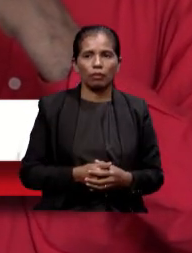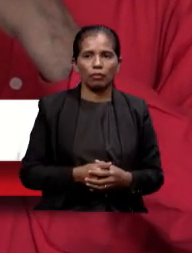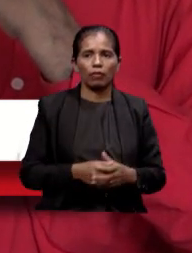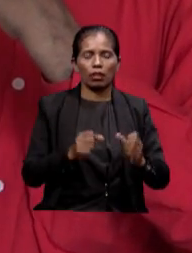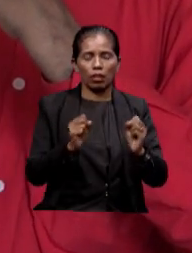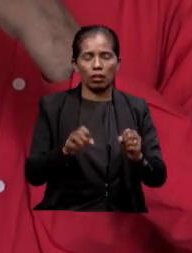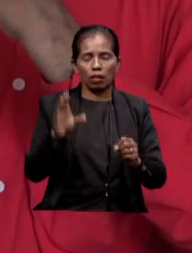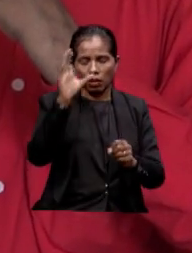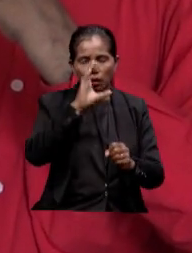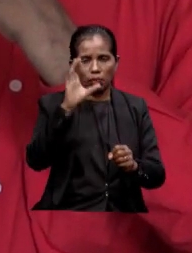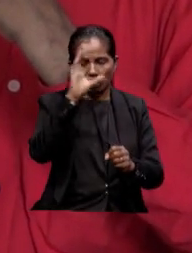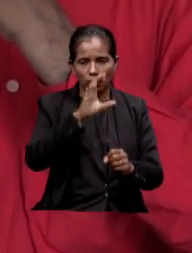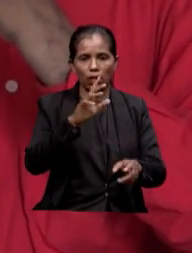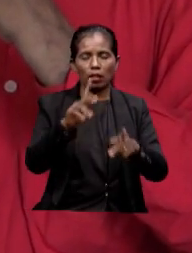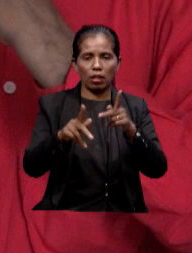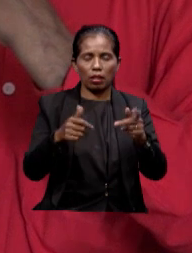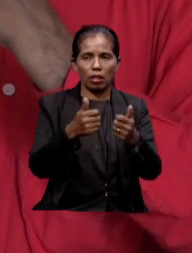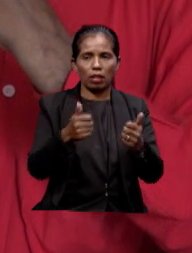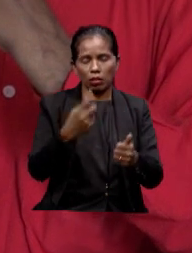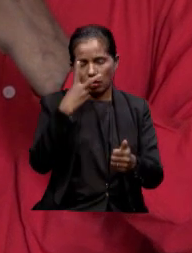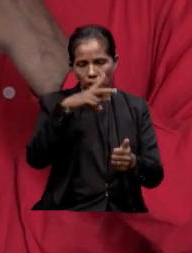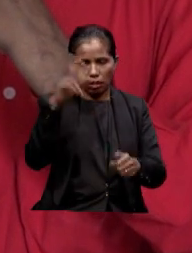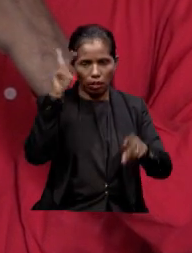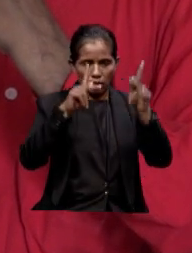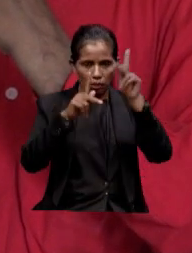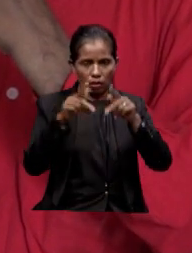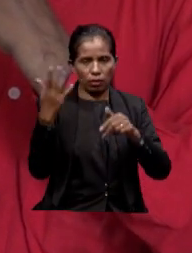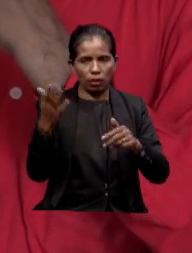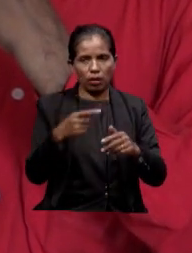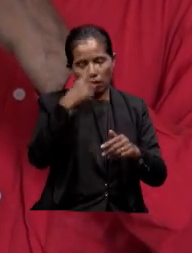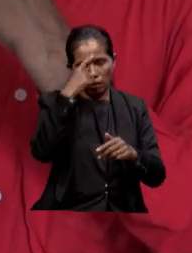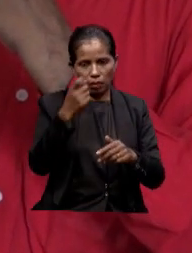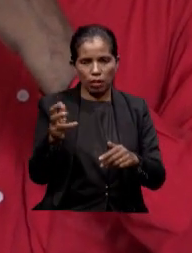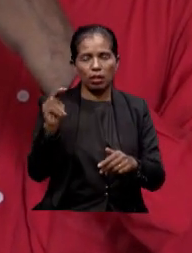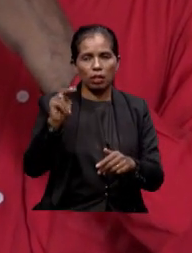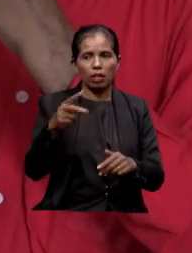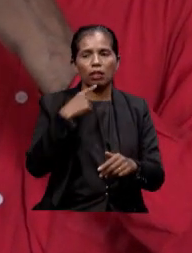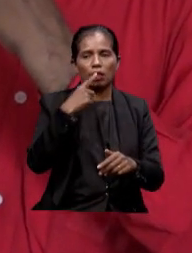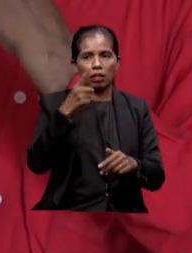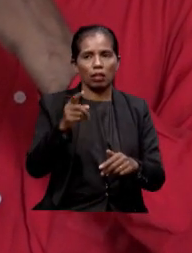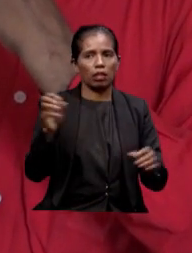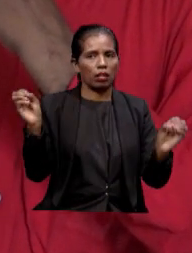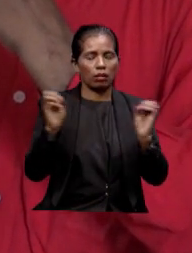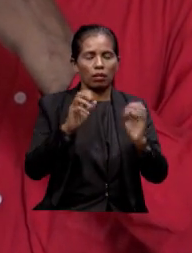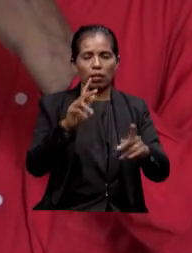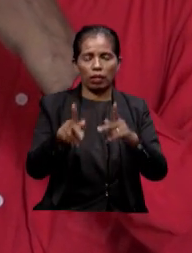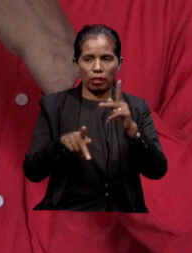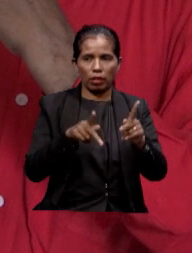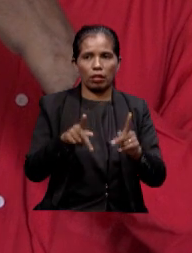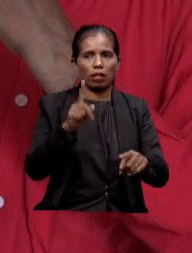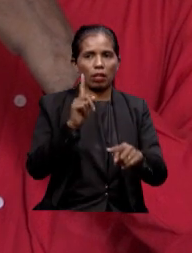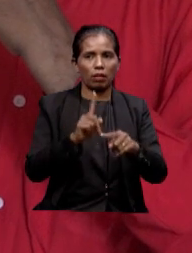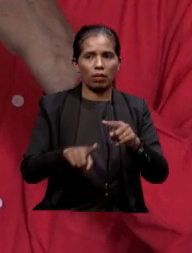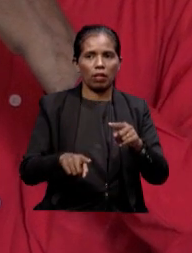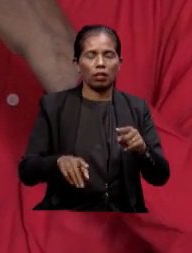boca be nem assessor sira para hari caso ni tambah ni hati te kata ni la koi para pu kisir ni la bele la kuni